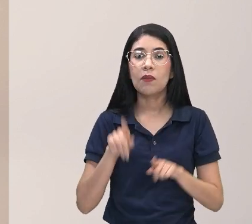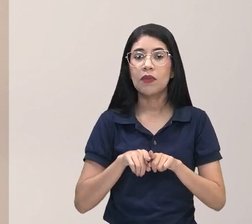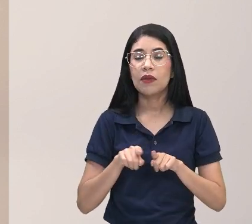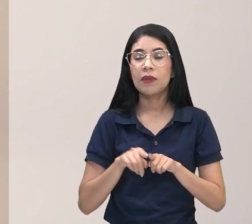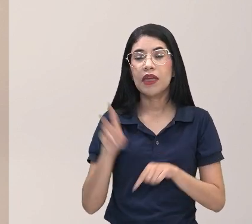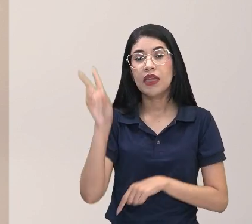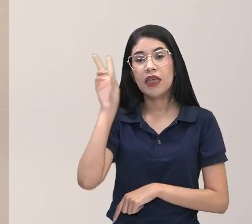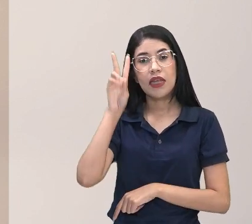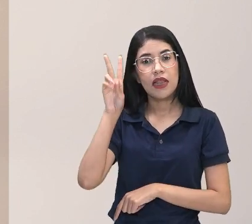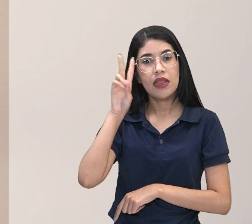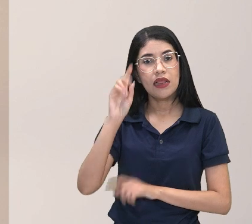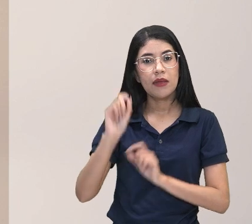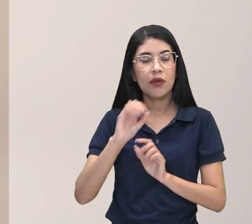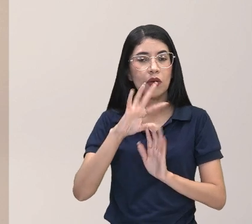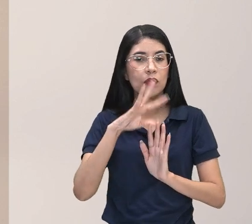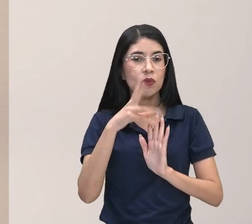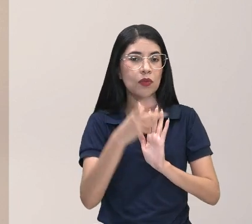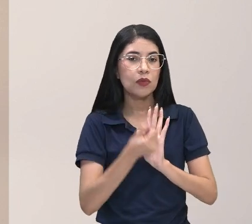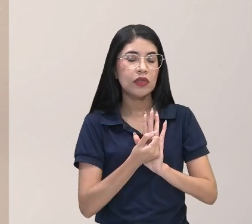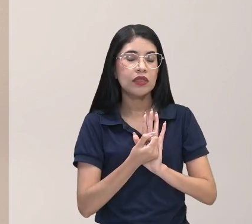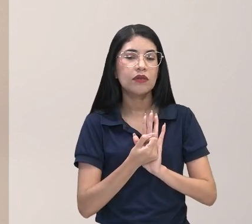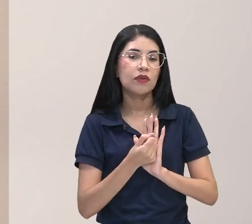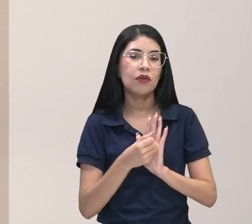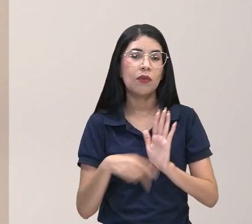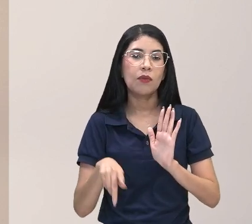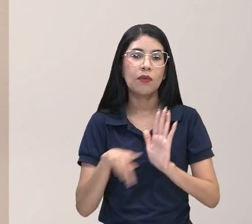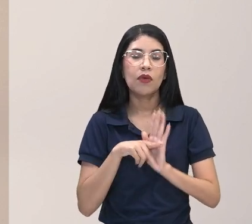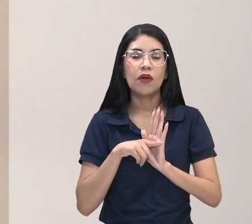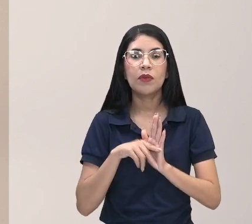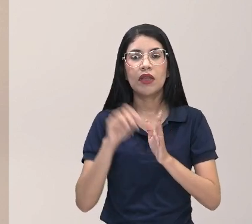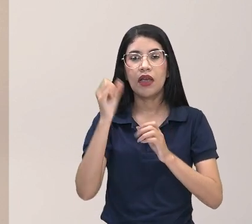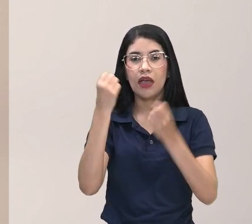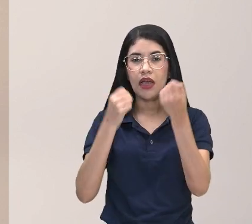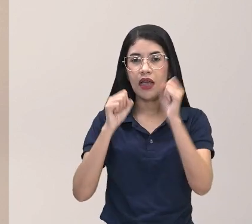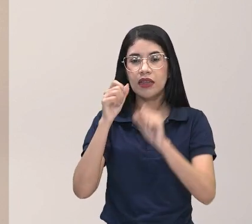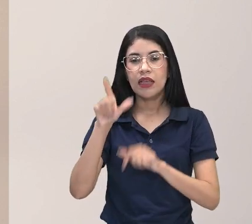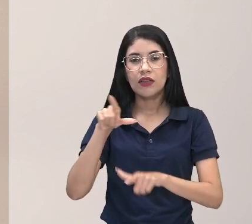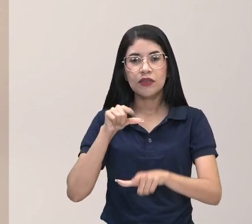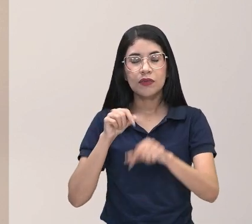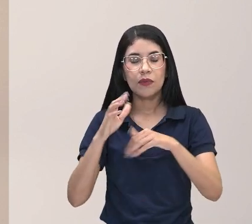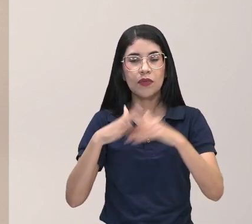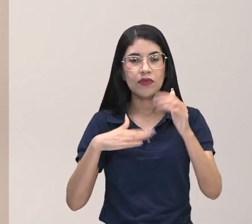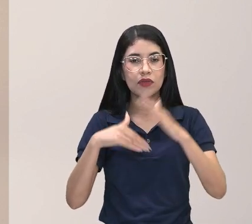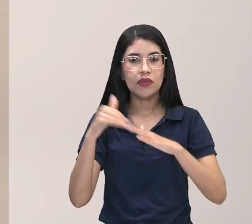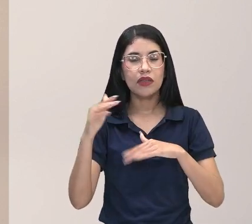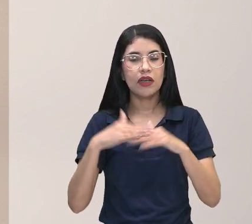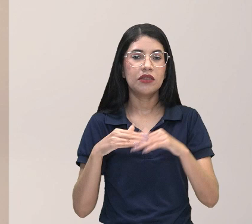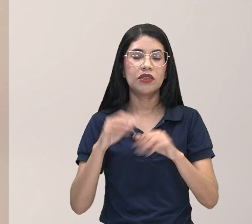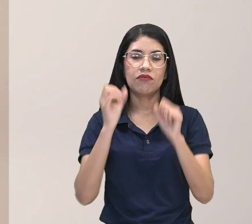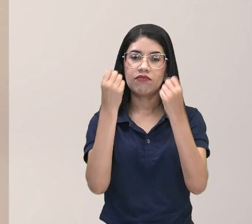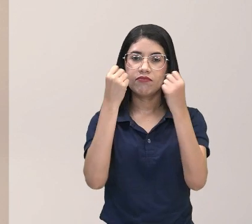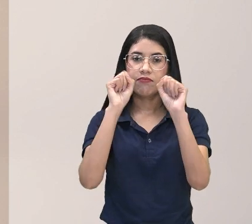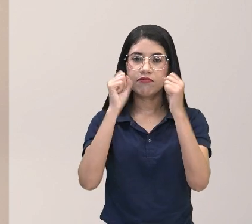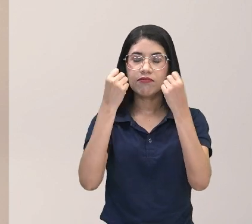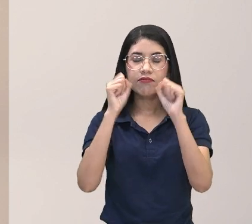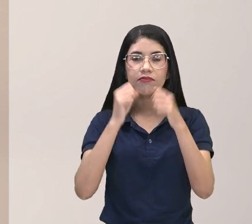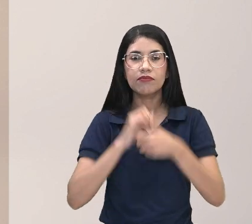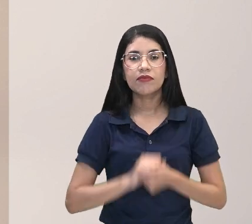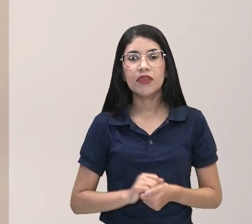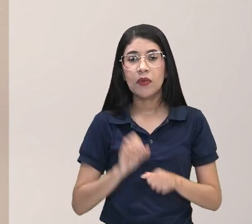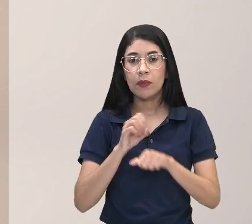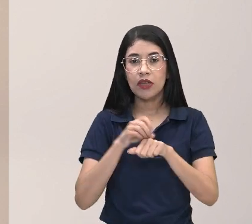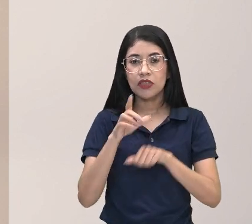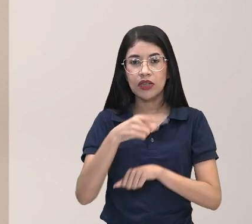aí a simbologia dos acadêmicos, daqueles que escolhem fazer educação física, tá bom? Já fica aí para